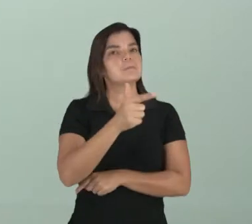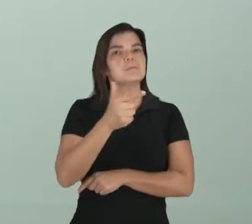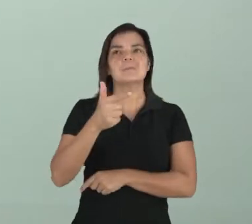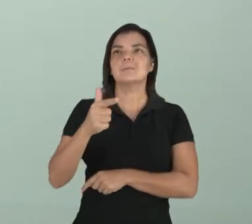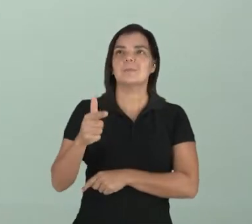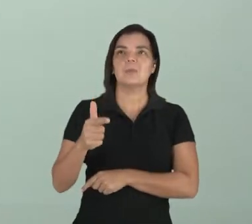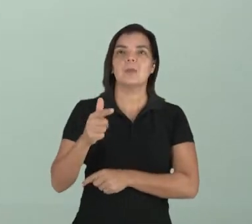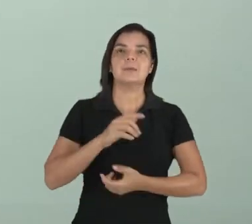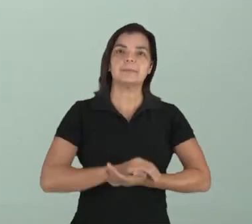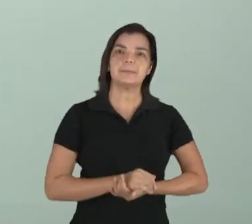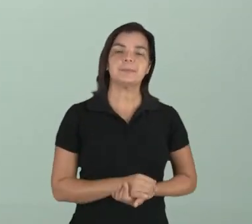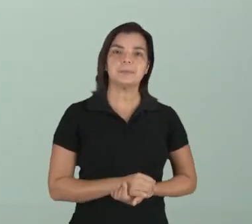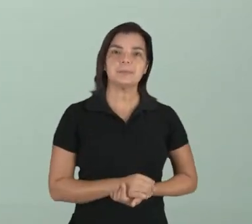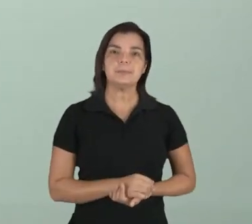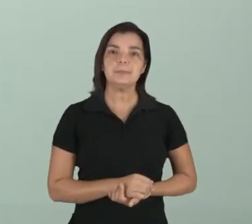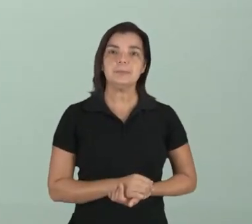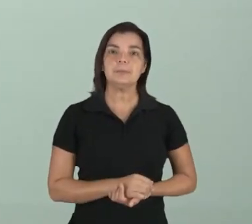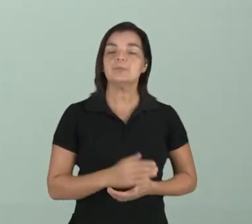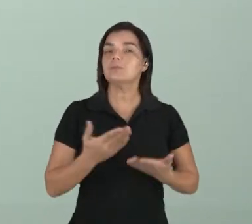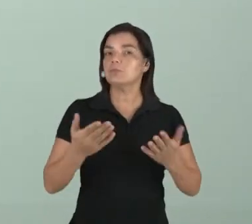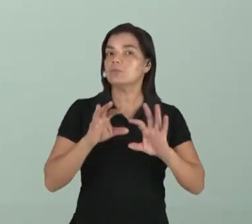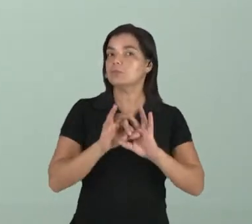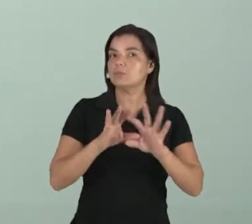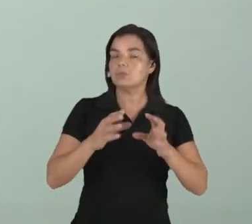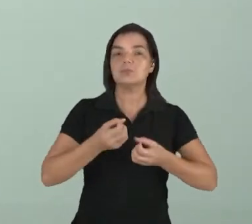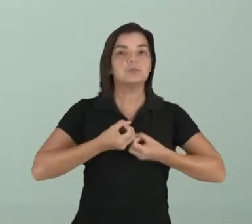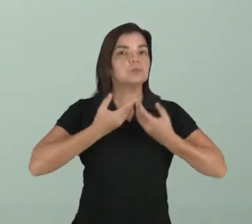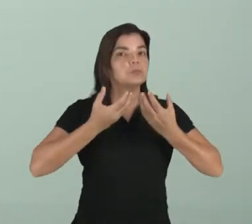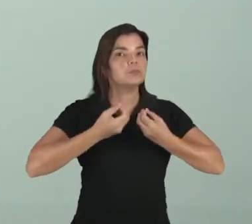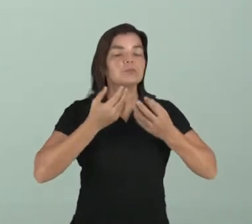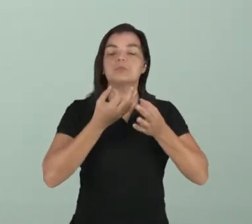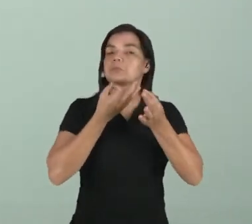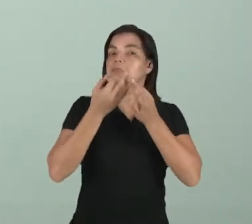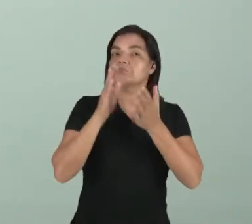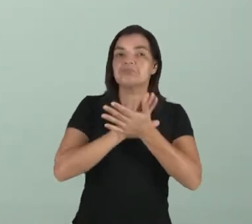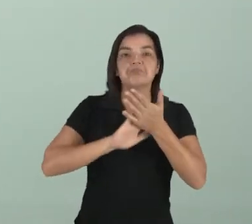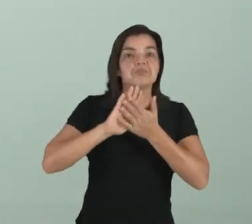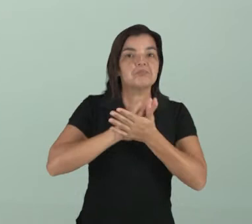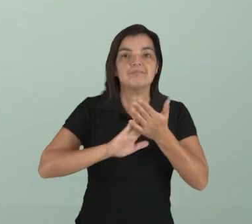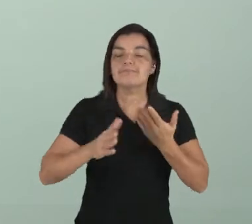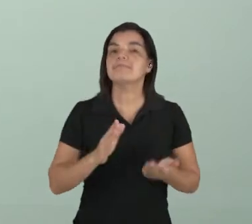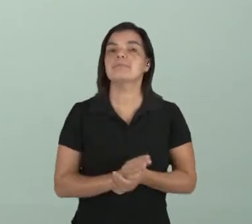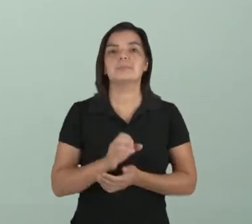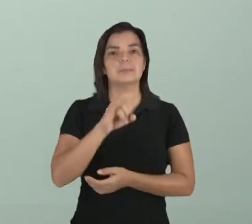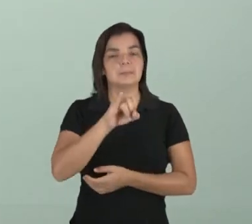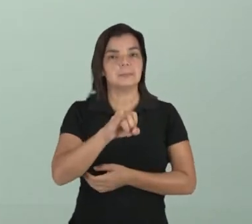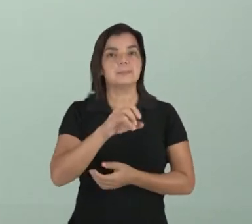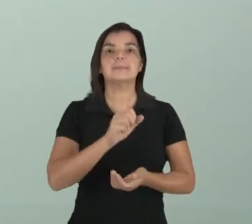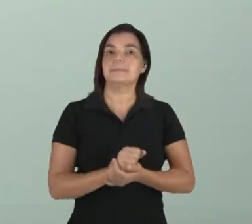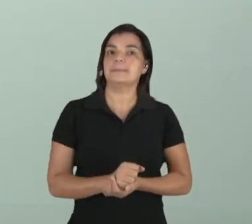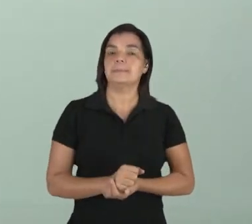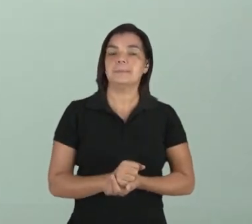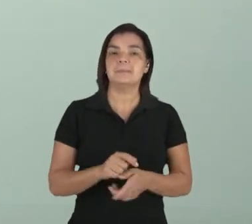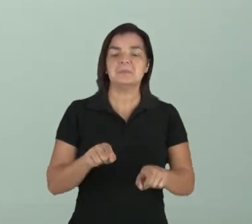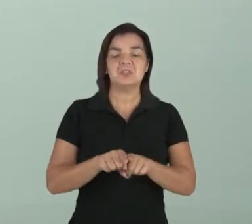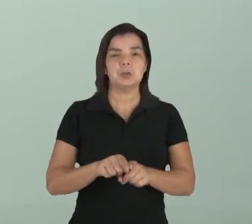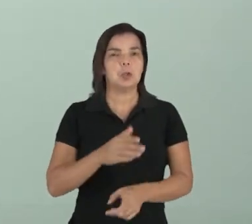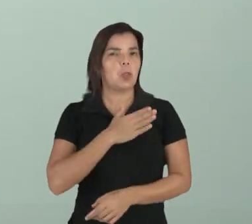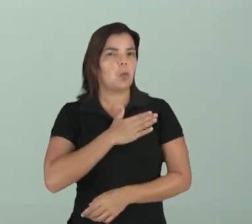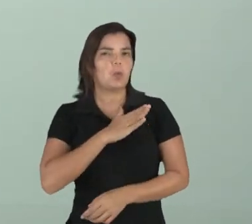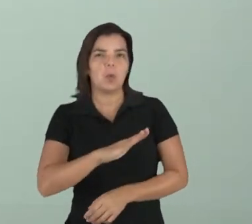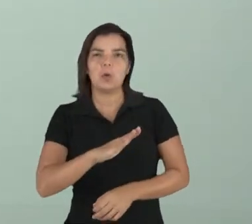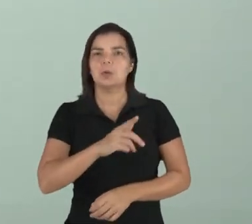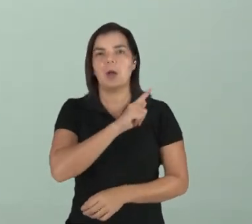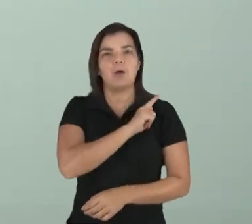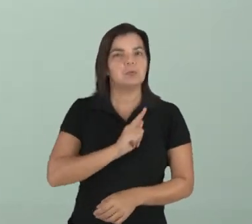tinha a livre expressão, você não podia se expressar. Se você estava insatisfeito